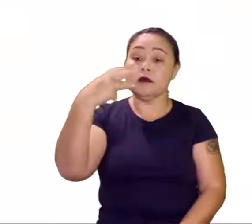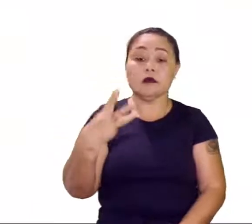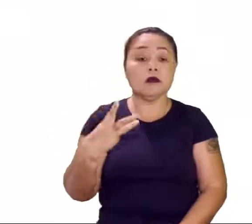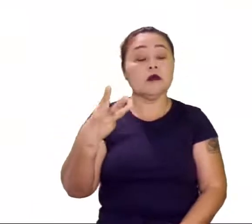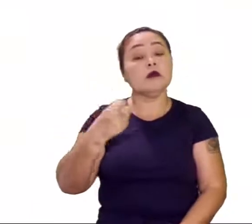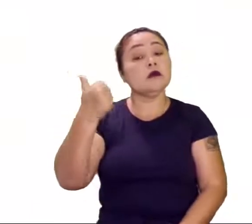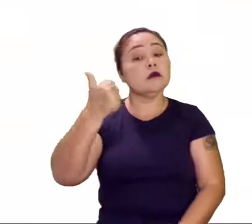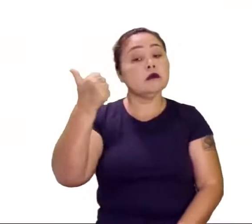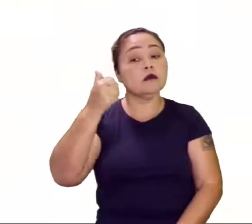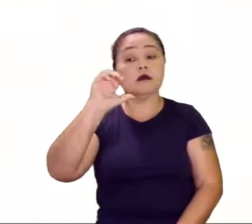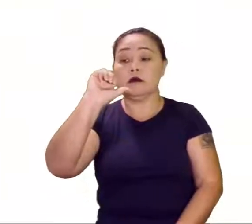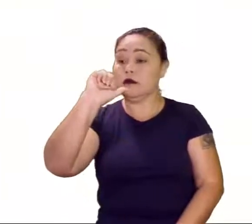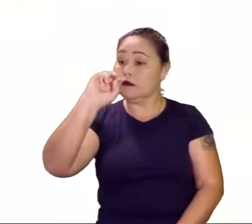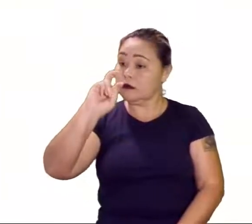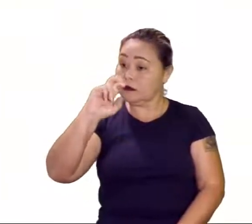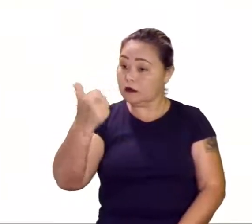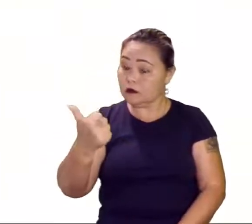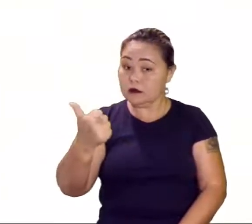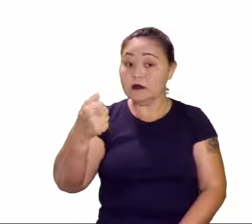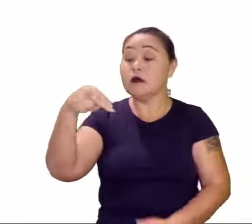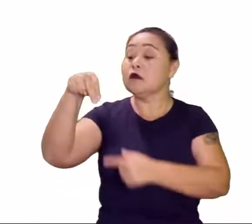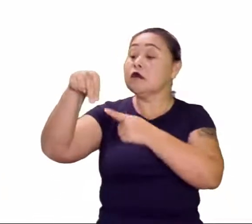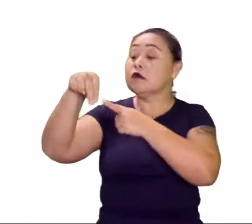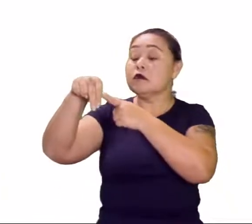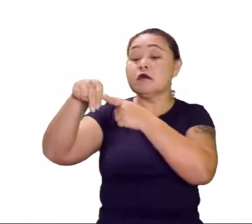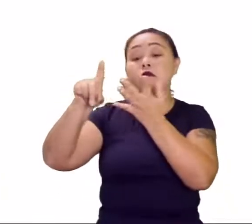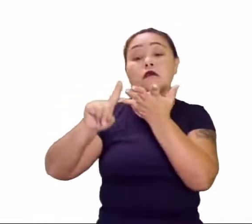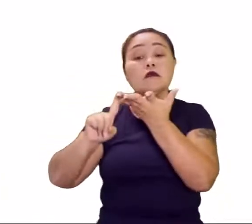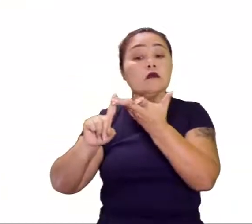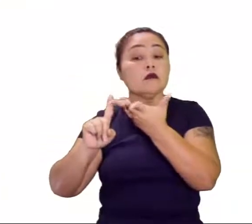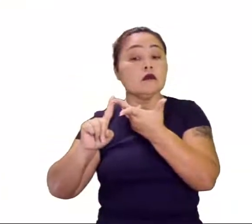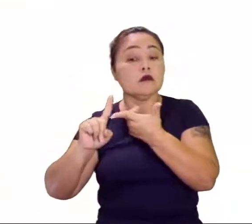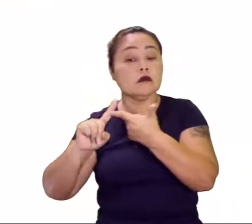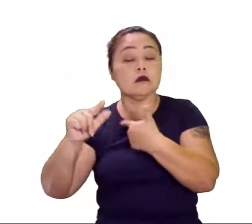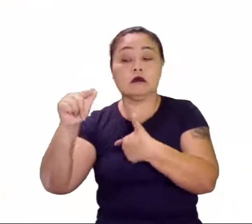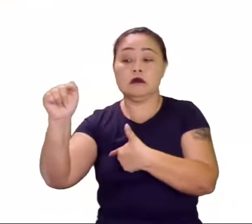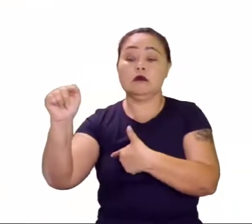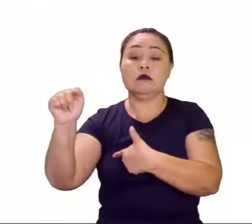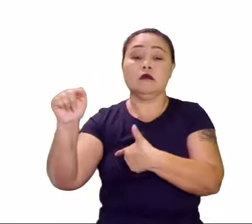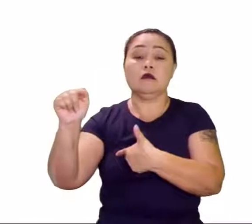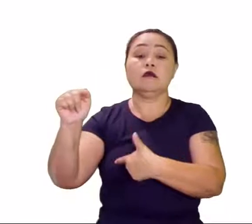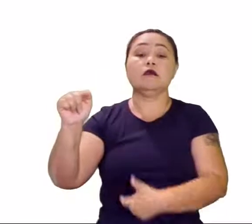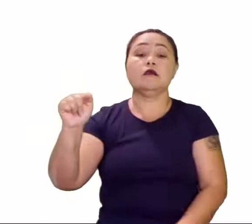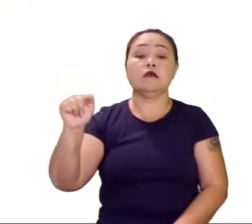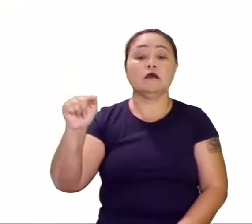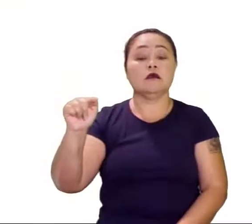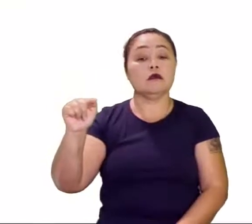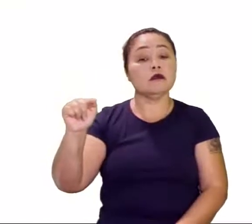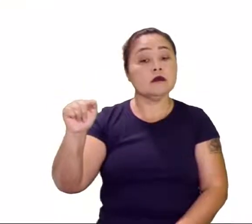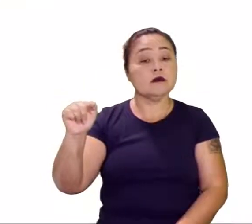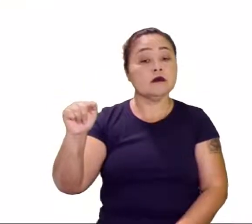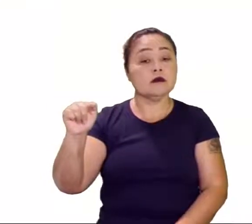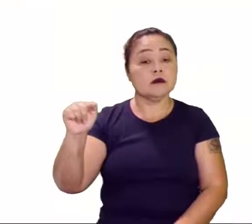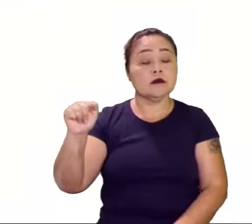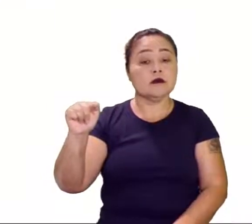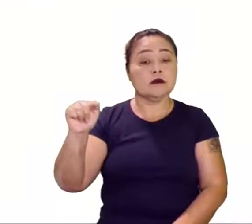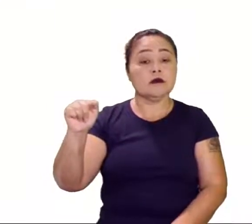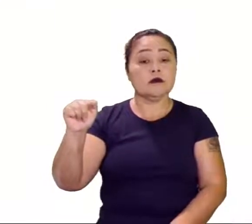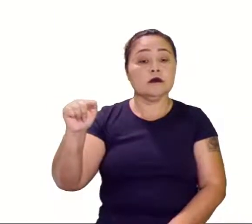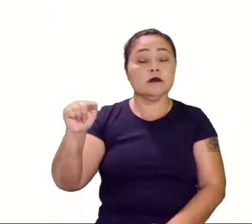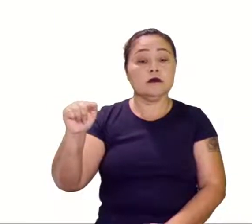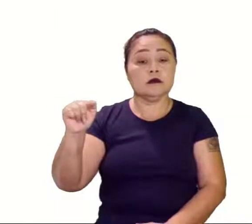51. Mais. Quem é o n? O N é 7. 7, né? 5 meios mais os 2 extremos. Então temos